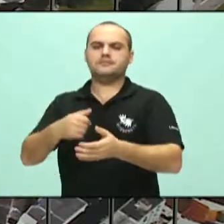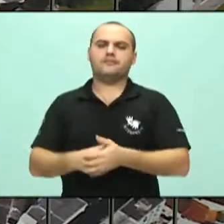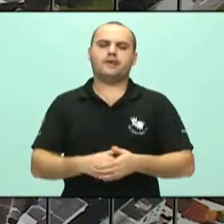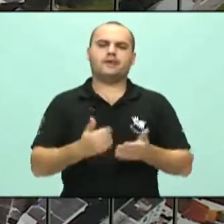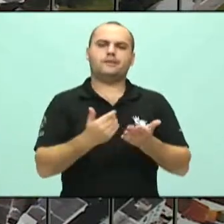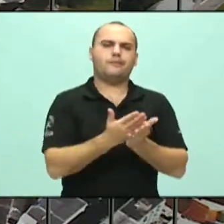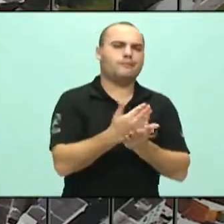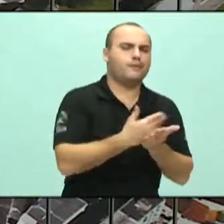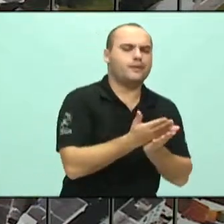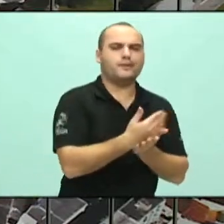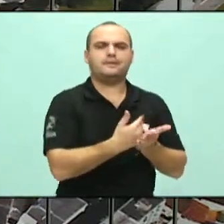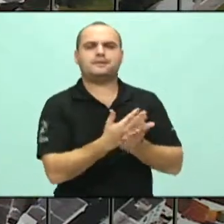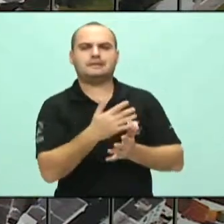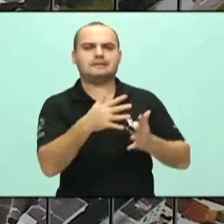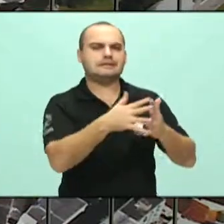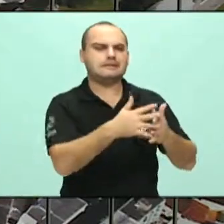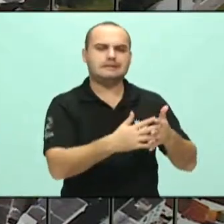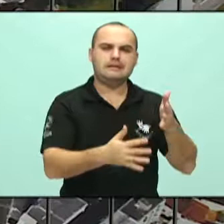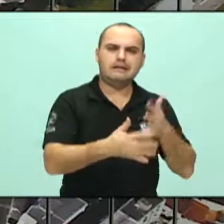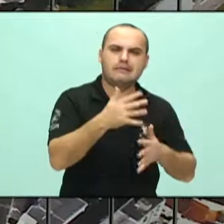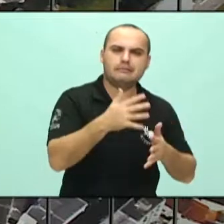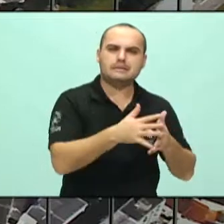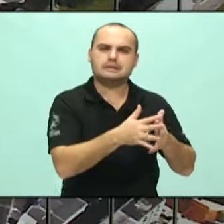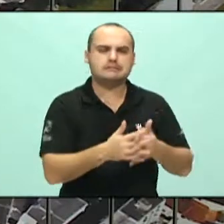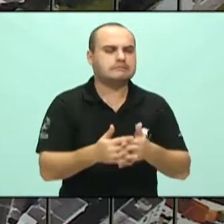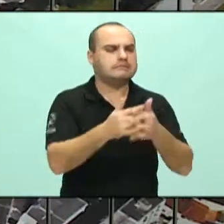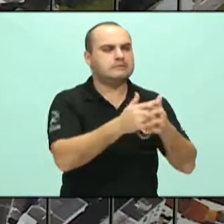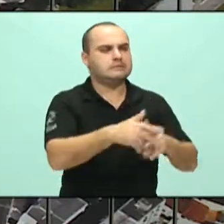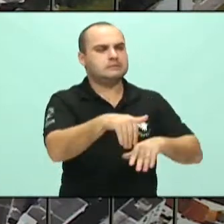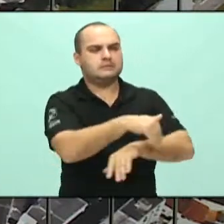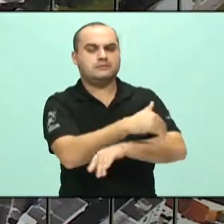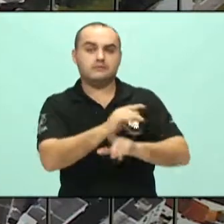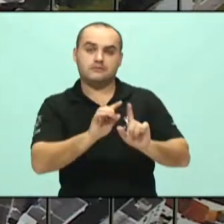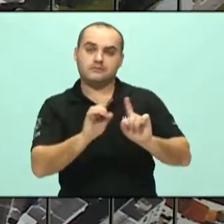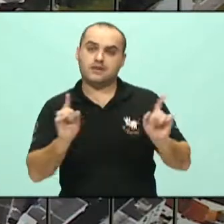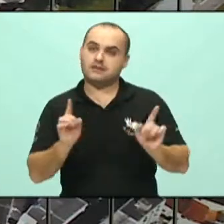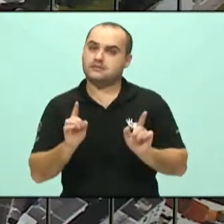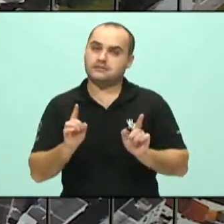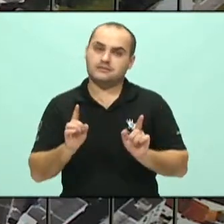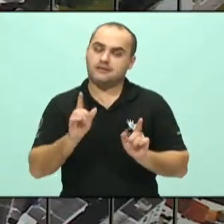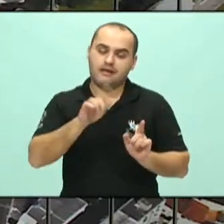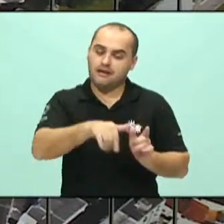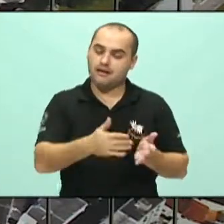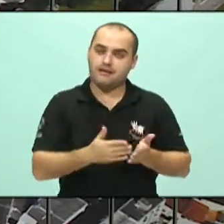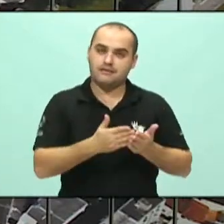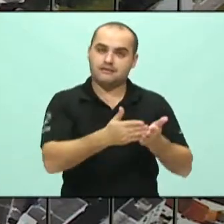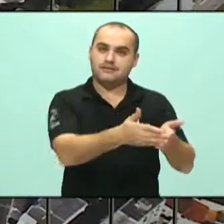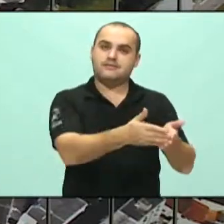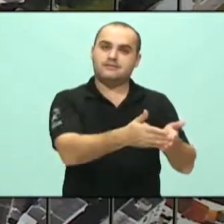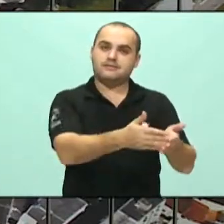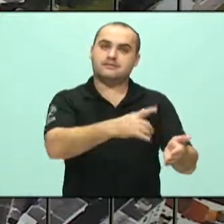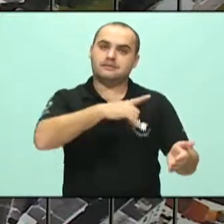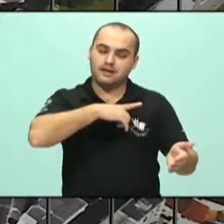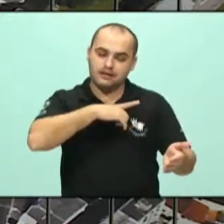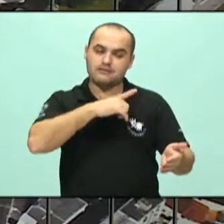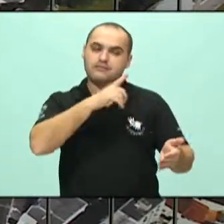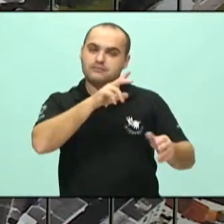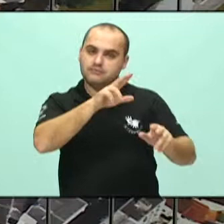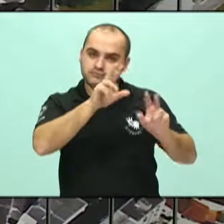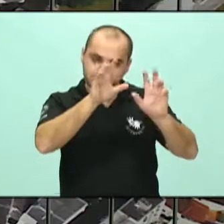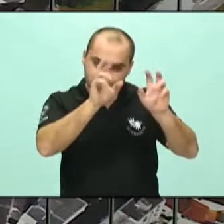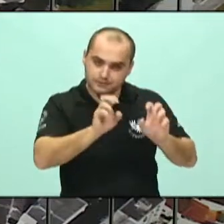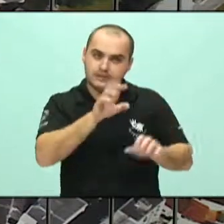na rua, o contêiner, mas o porto é a cidade. A cidade existe por causa do porto.